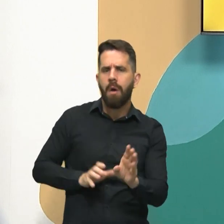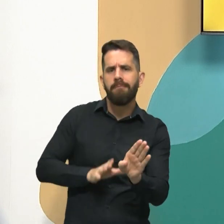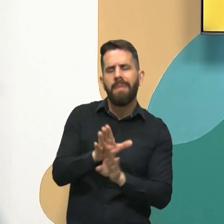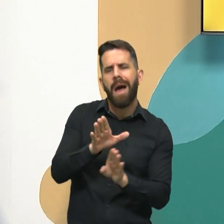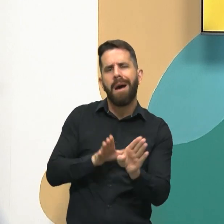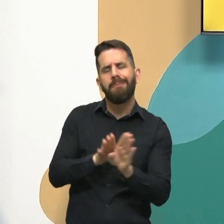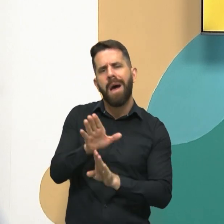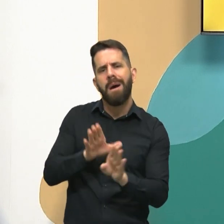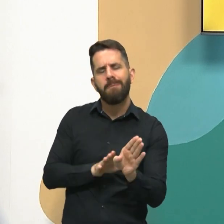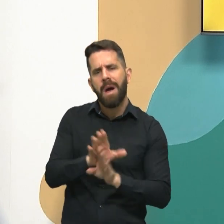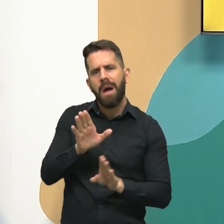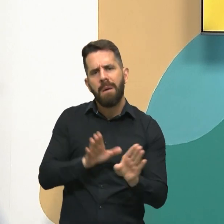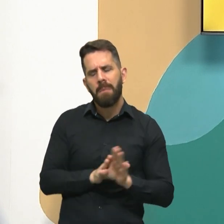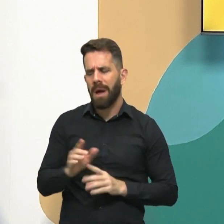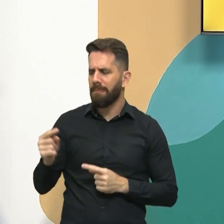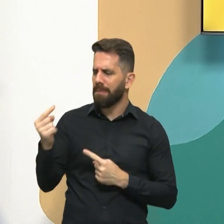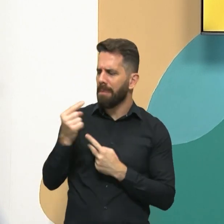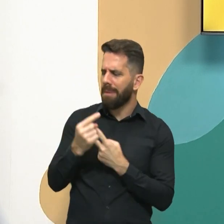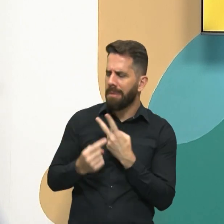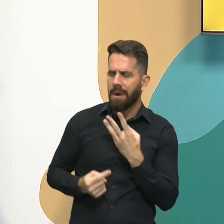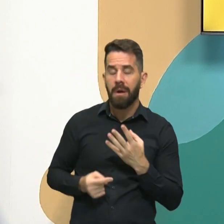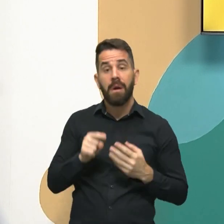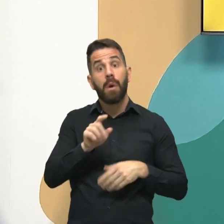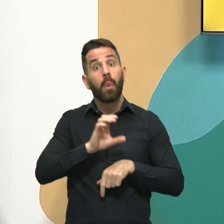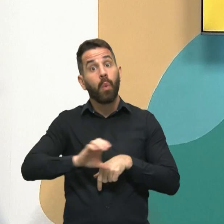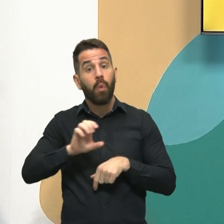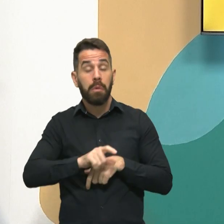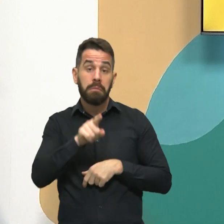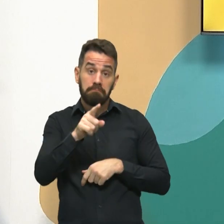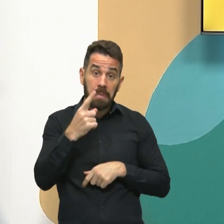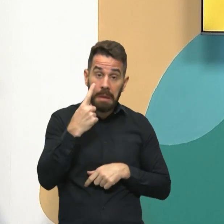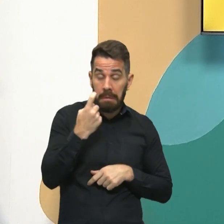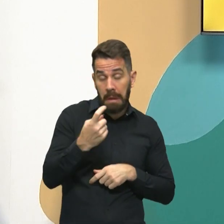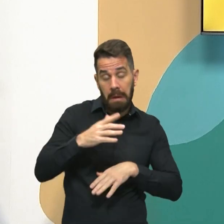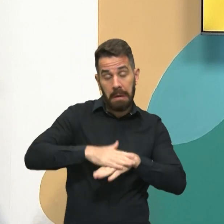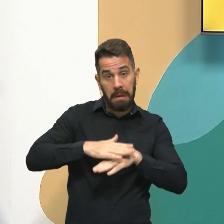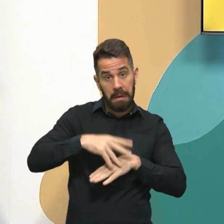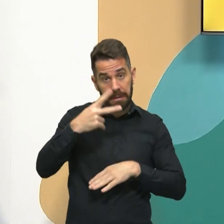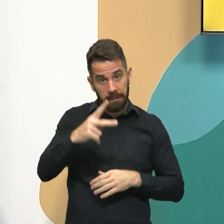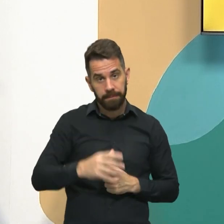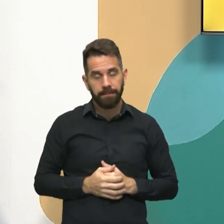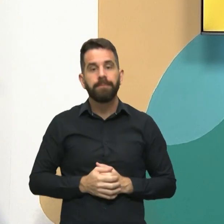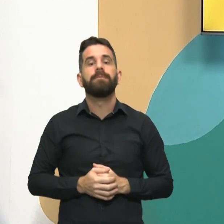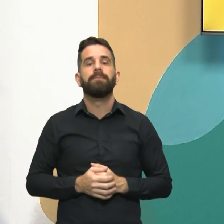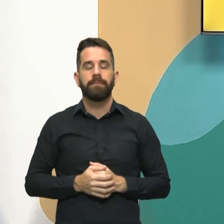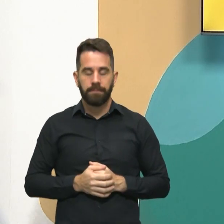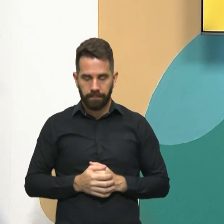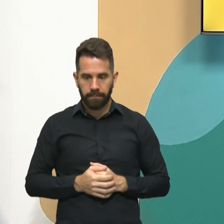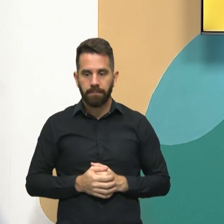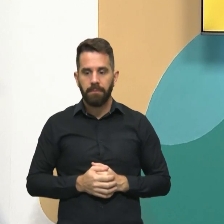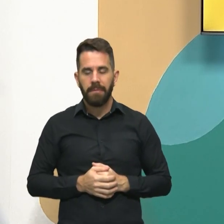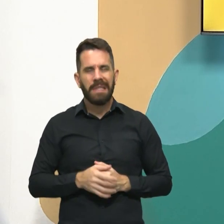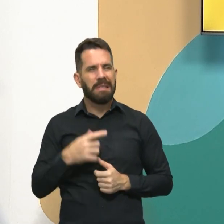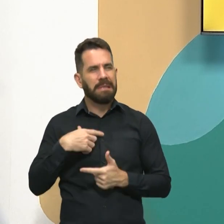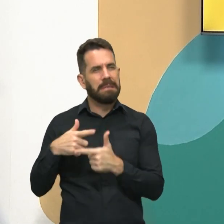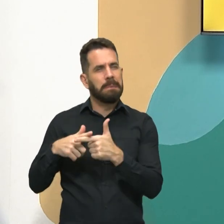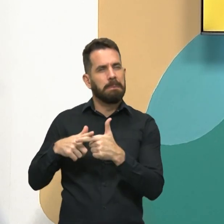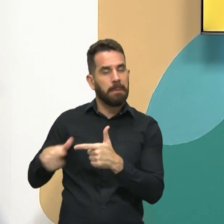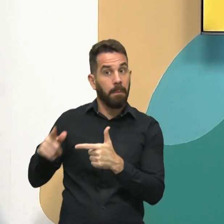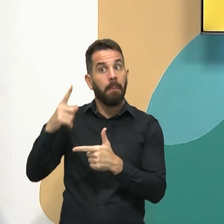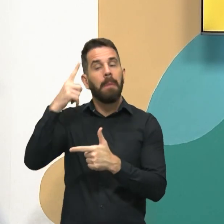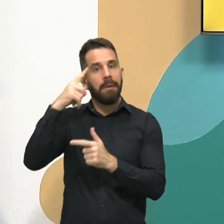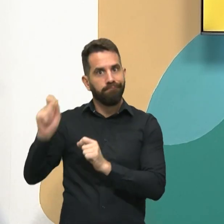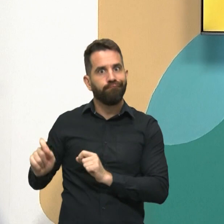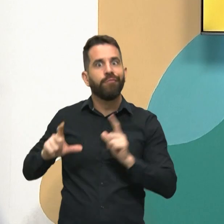de cada um dos cursos, né, que você tem interesse em conhecer. E agora, pessoal, teve um probleminha com a matéria que a gente